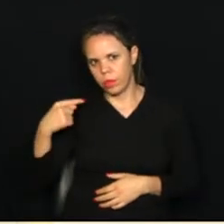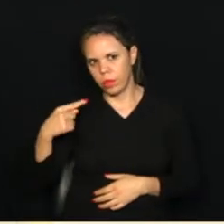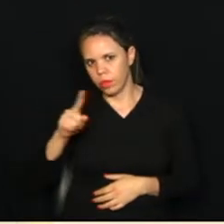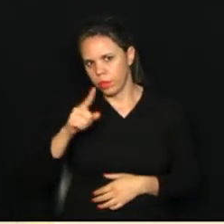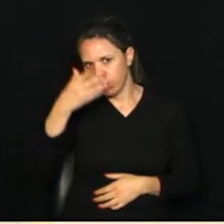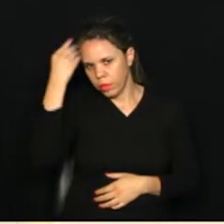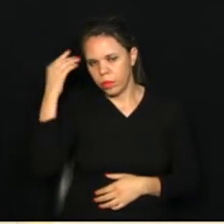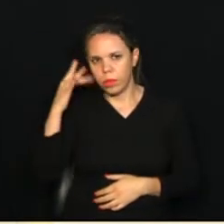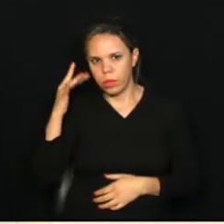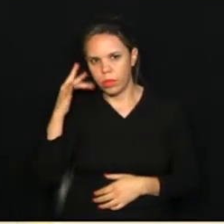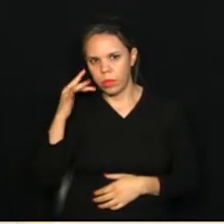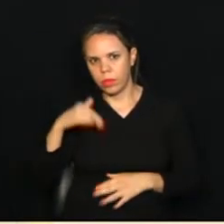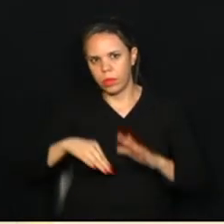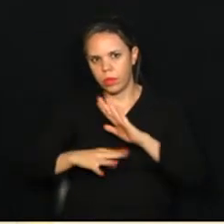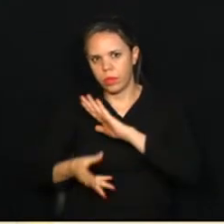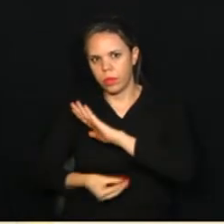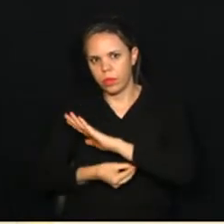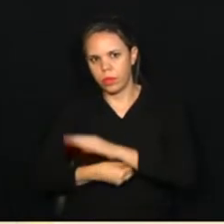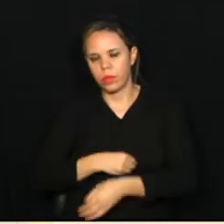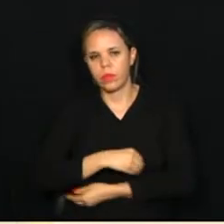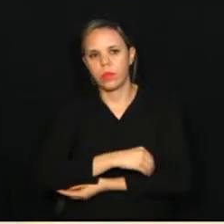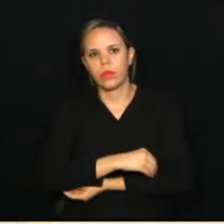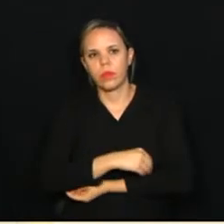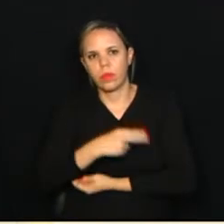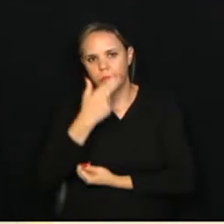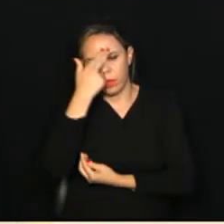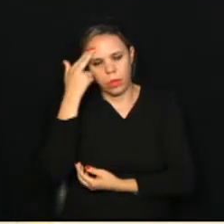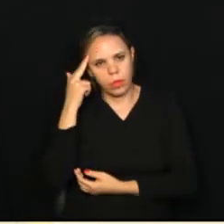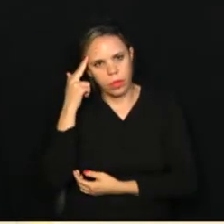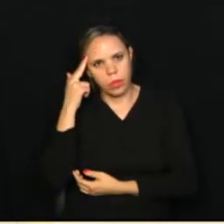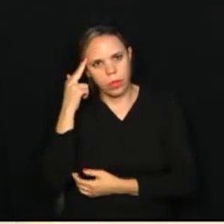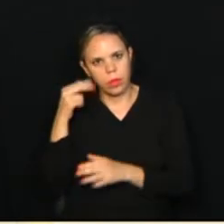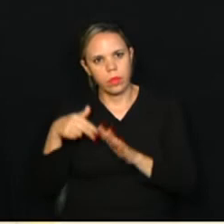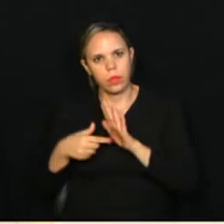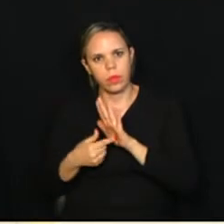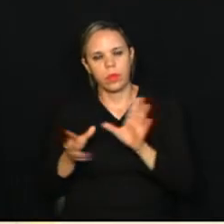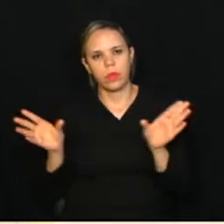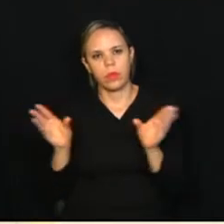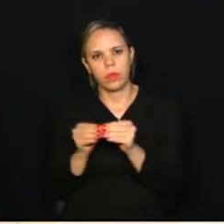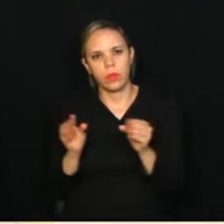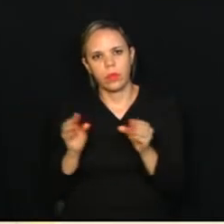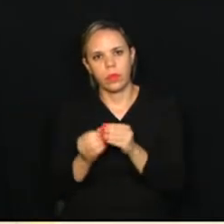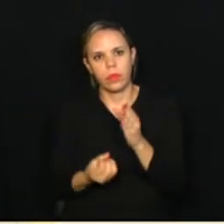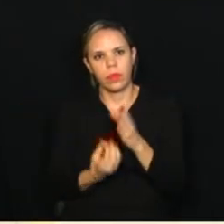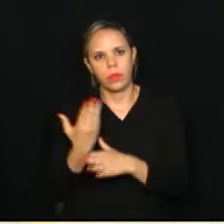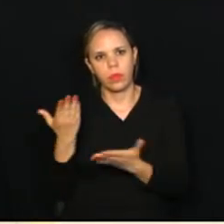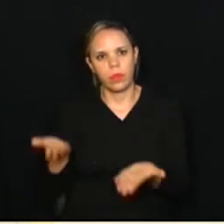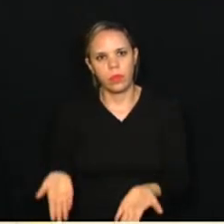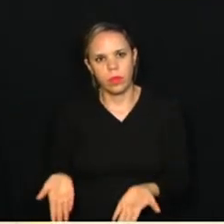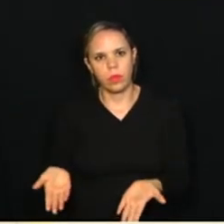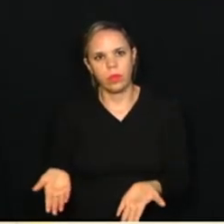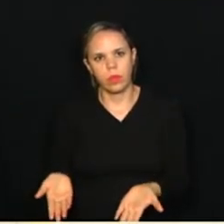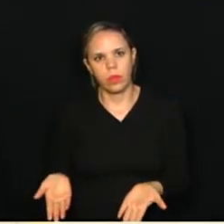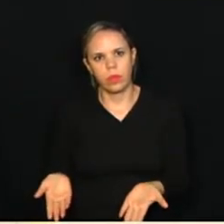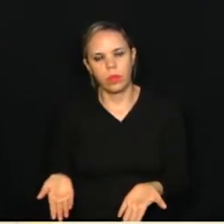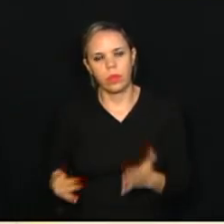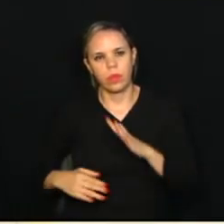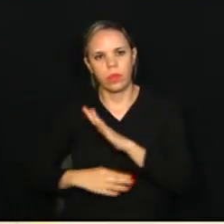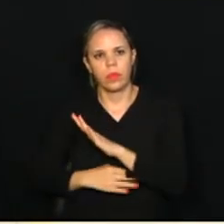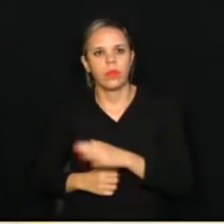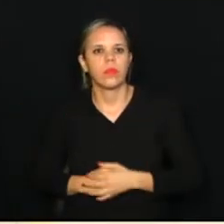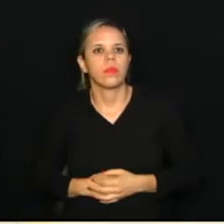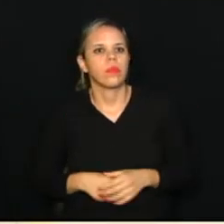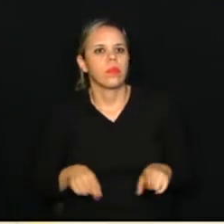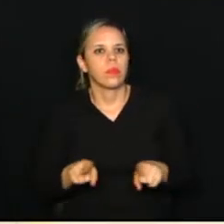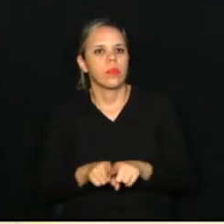esqueça que amanhã, no Câmara Total, na companhia de Gabriel Castro, você confere um resumo do que é destaque aqui no Legislativo,